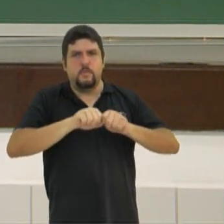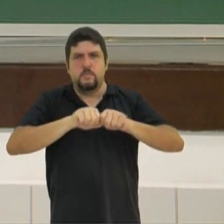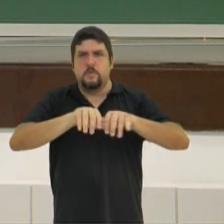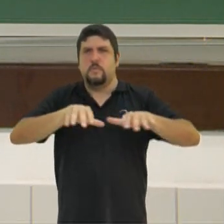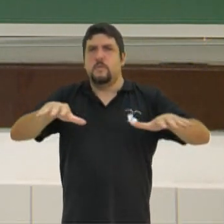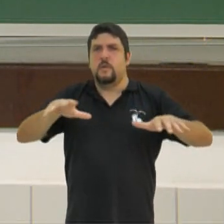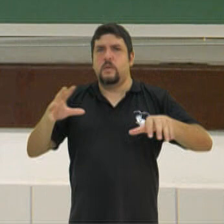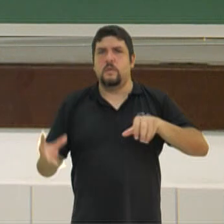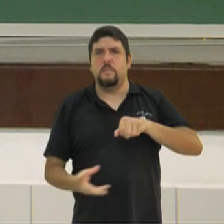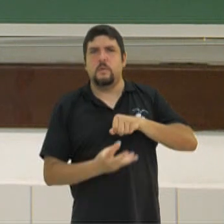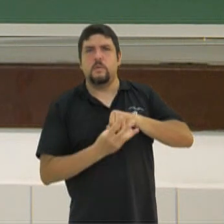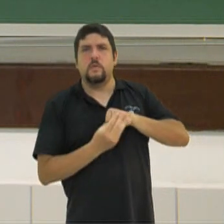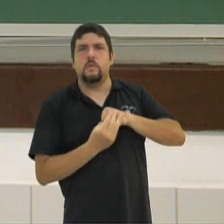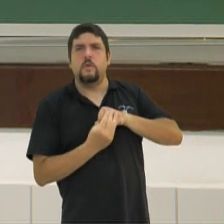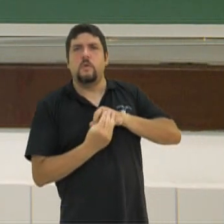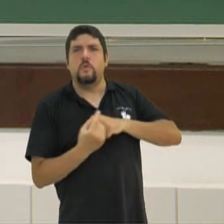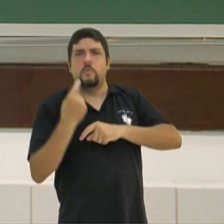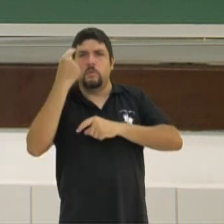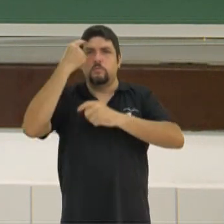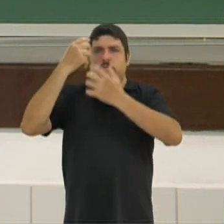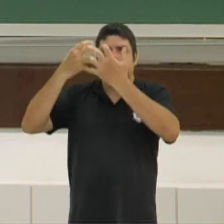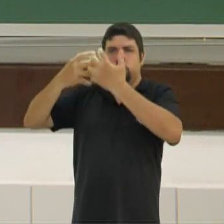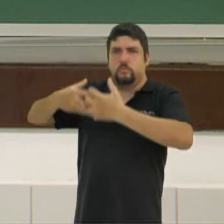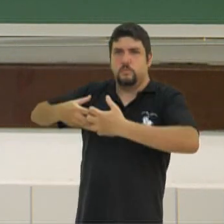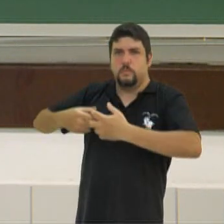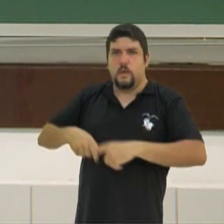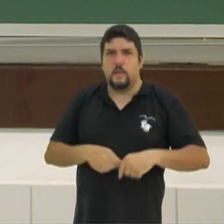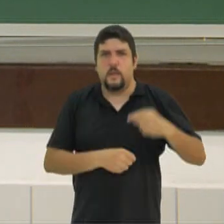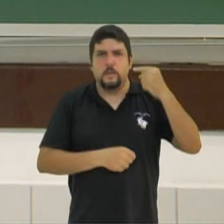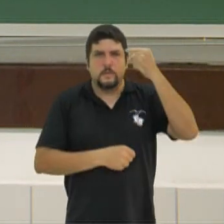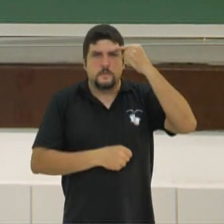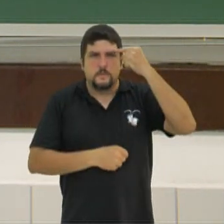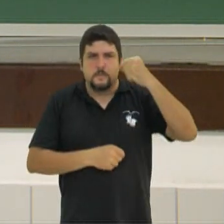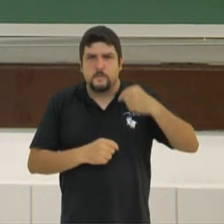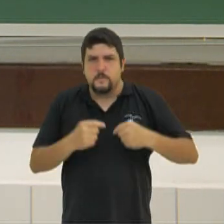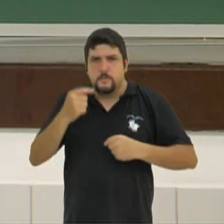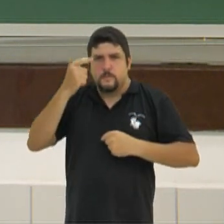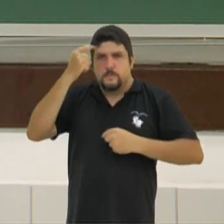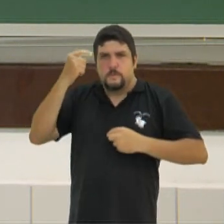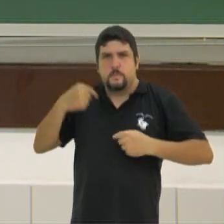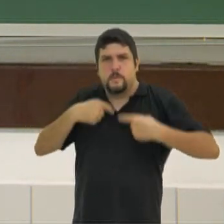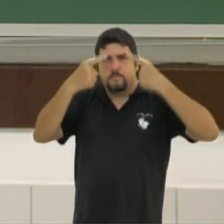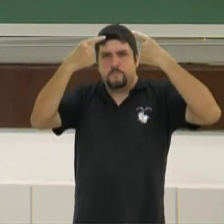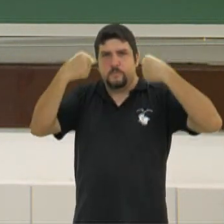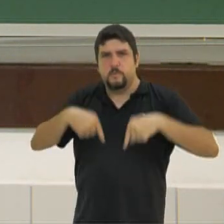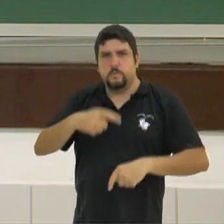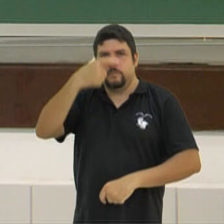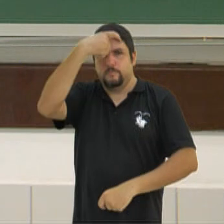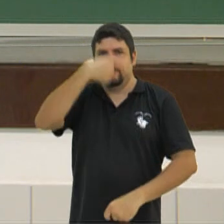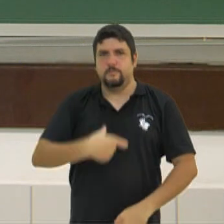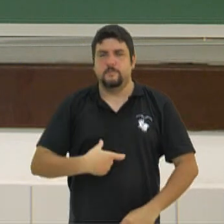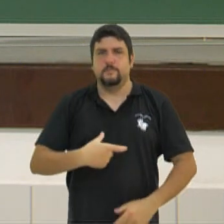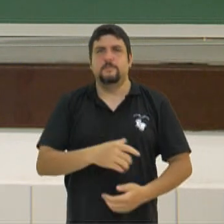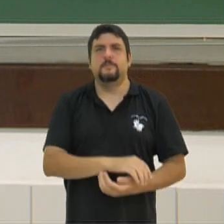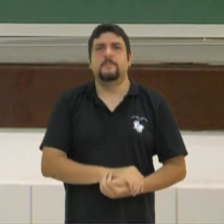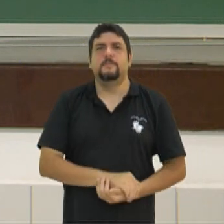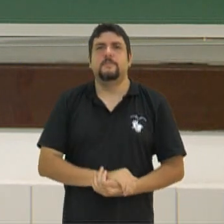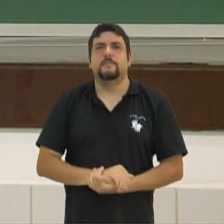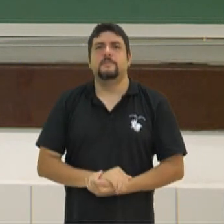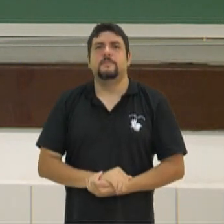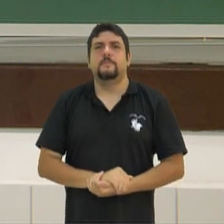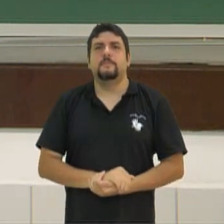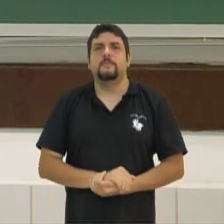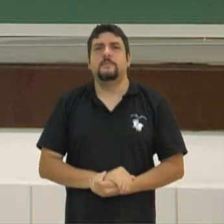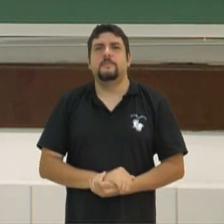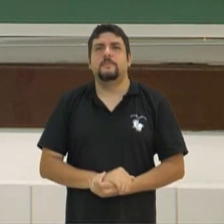que partir para o racional. Penso, penso, penso logo existo, penso, penso, penso